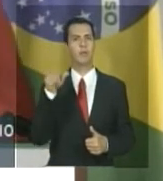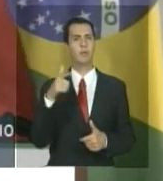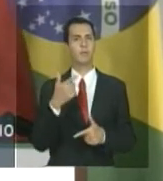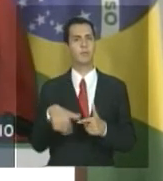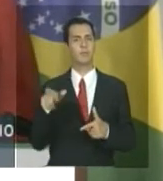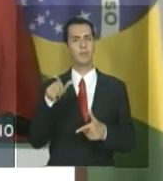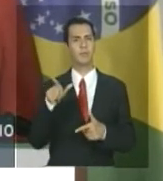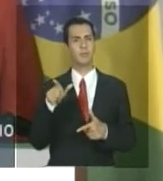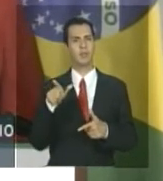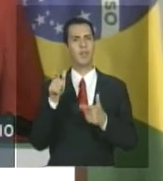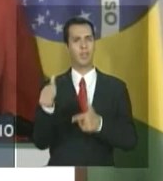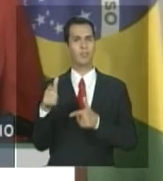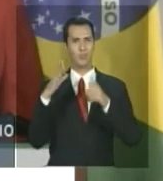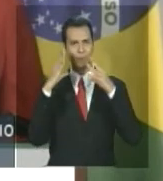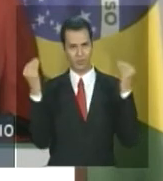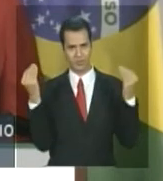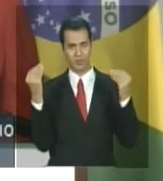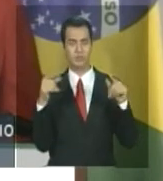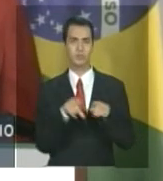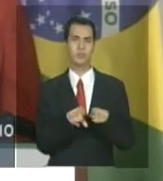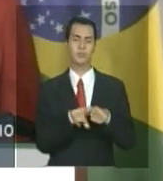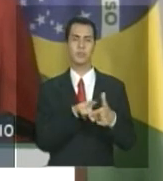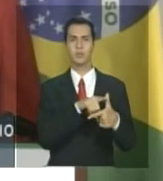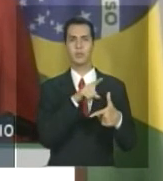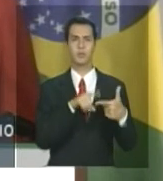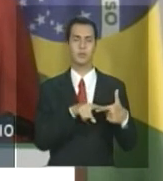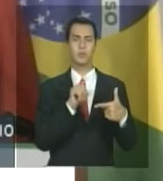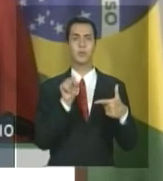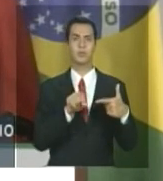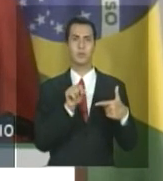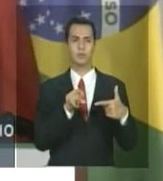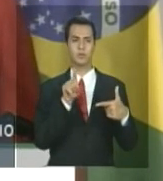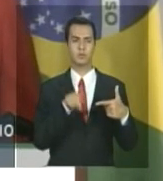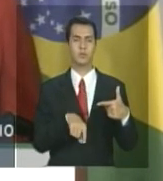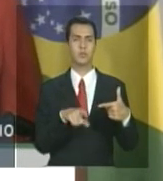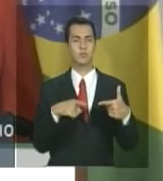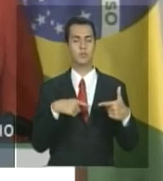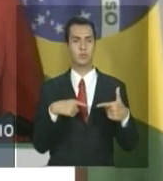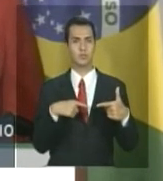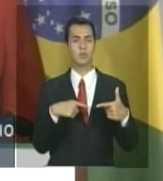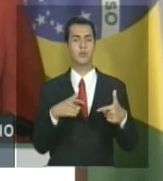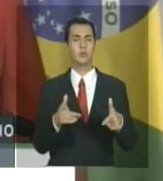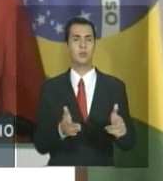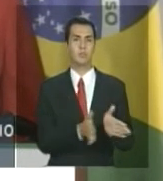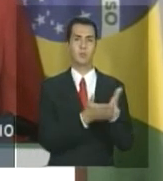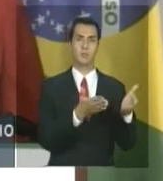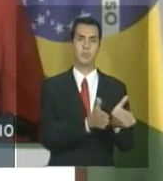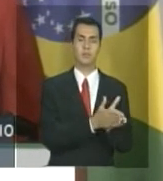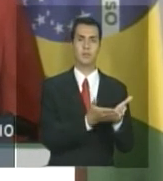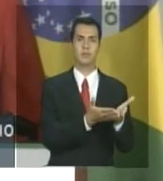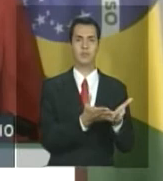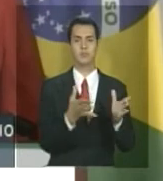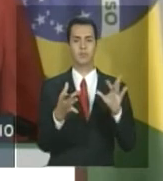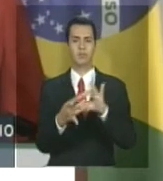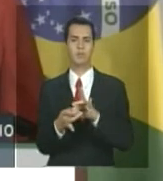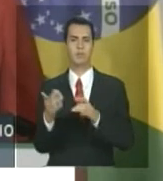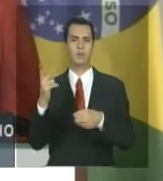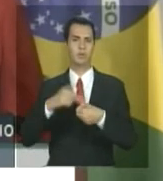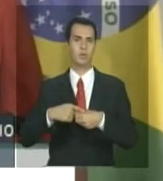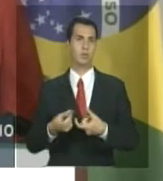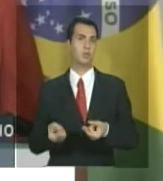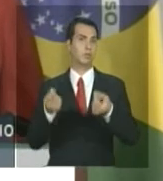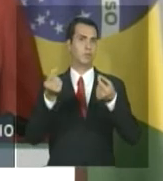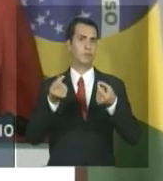permite que a pobreza grace no meio de uma riqueza como é a do petróleo. Por isso,